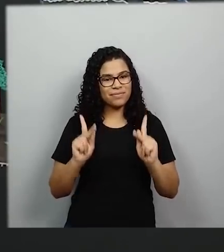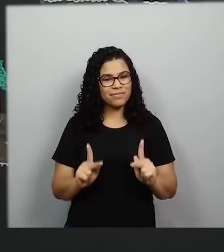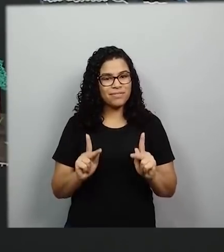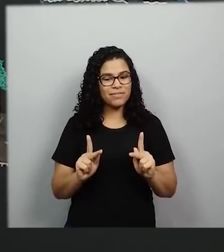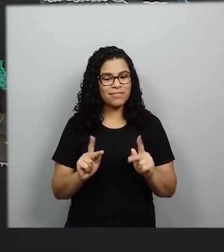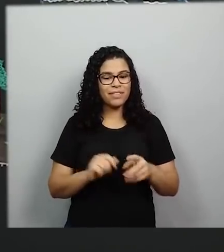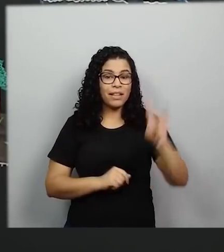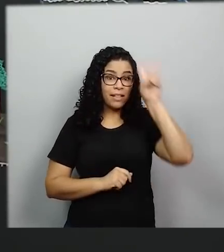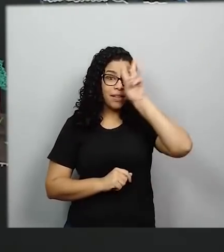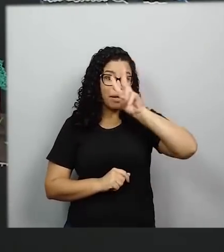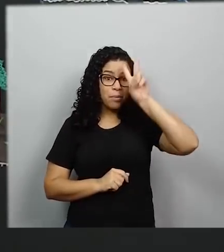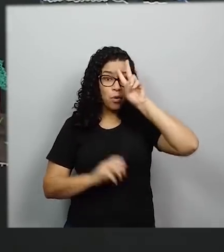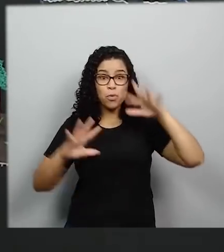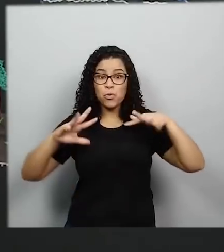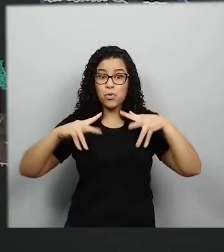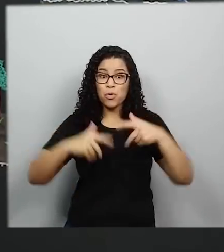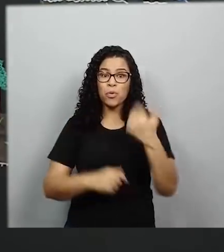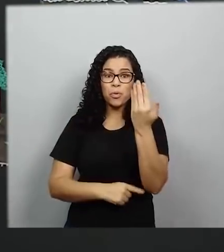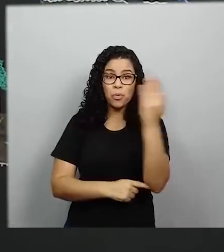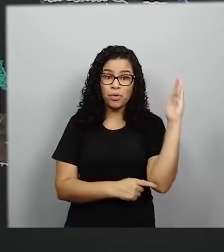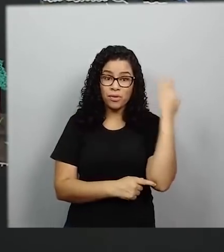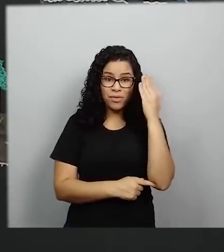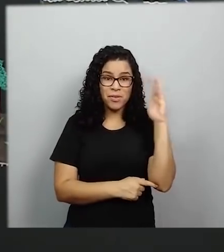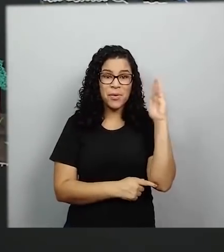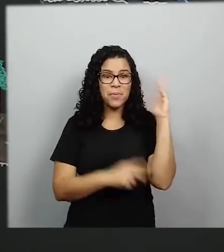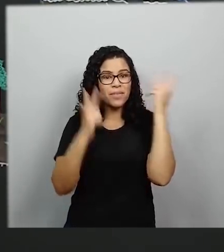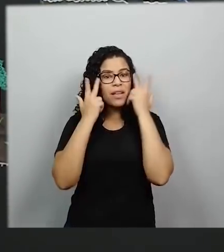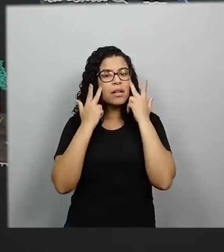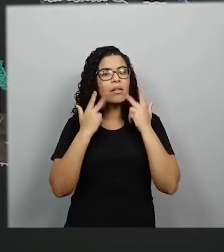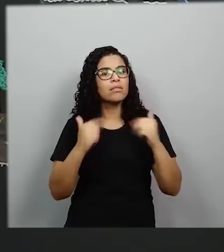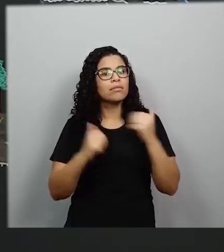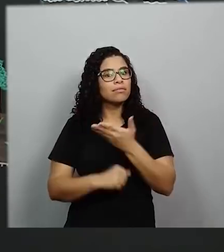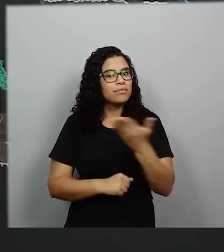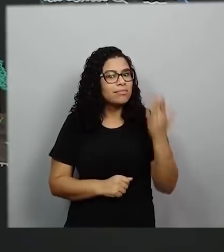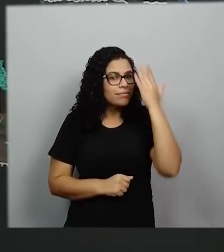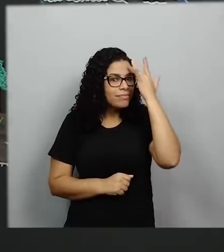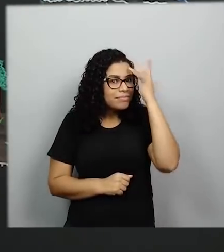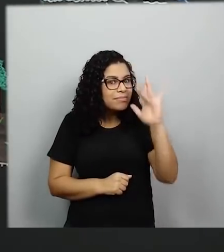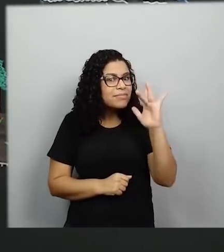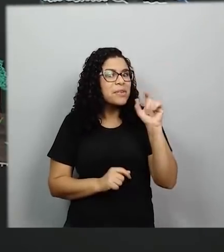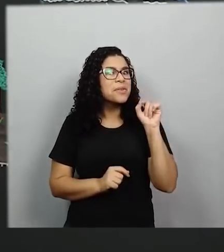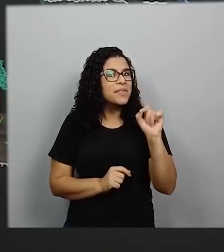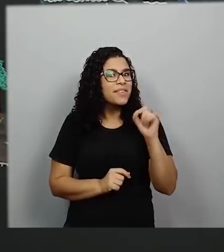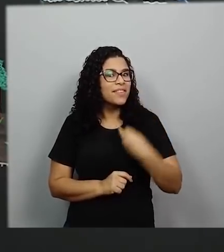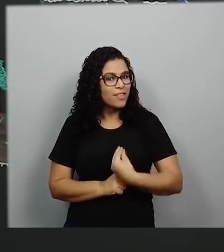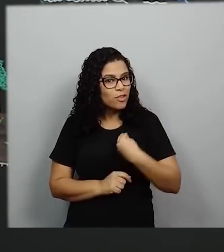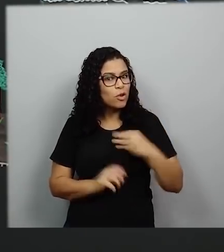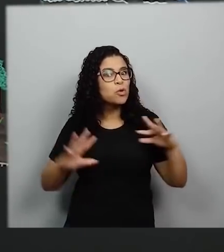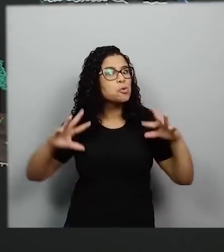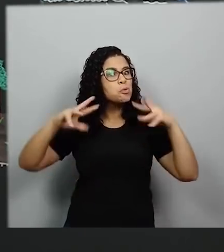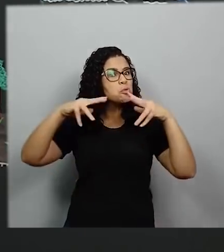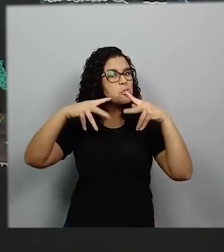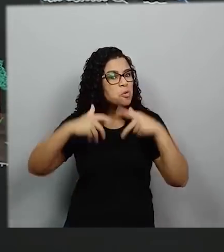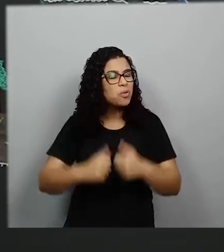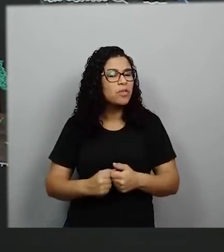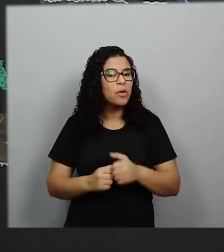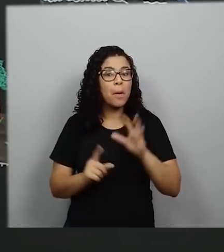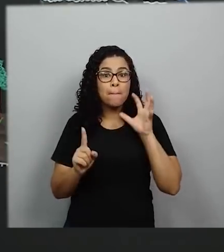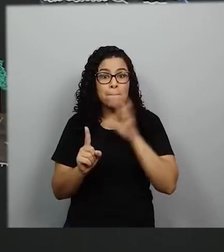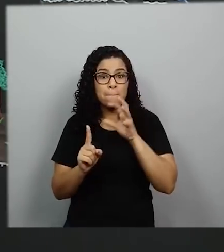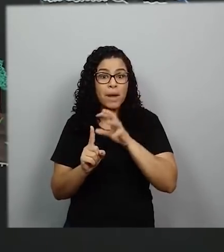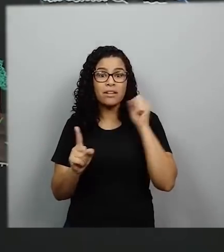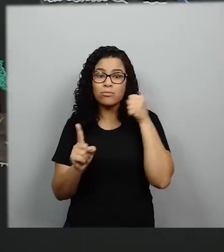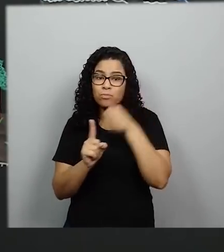Então, relembrou os fenômenos, talvez você nem tivesse se ligado que existem tantos fenômenos naturais assim, e os impactos